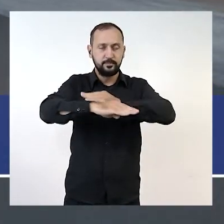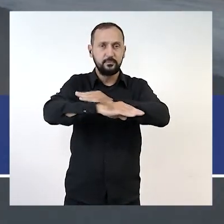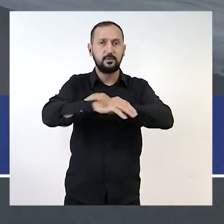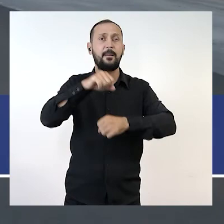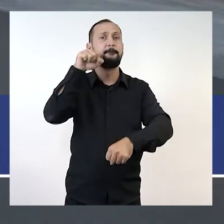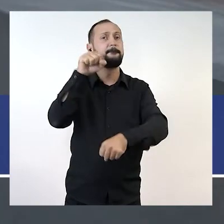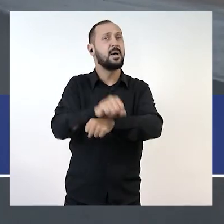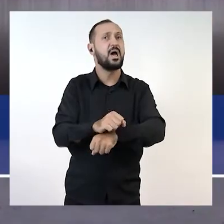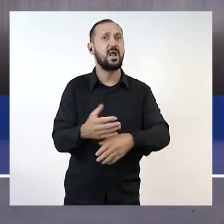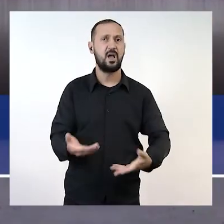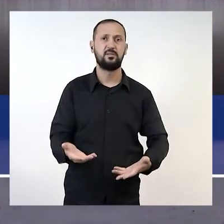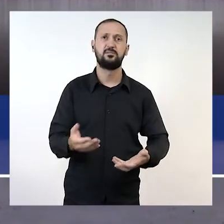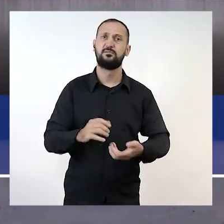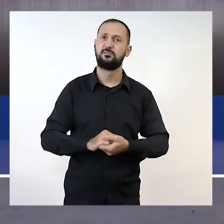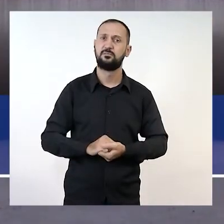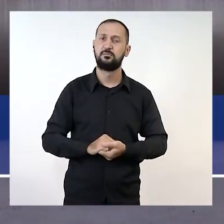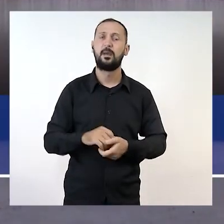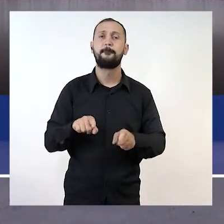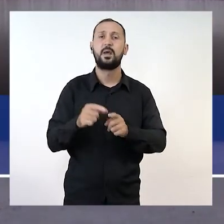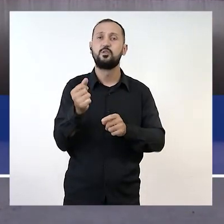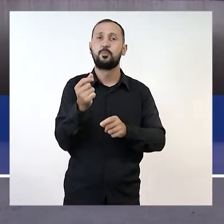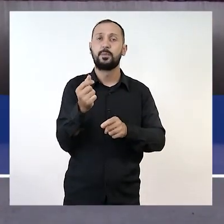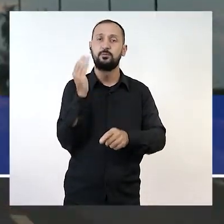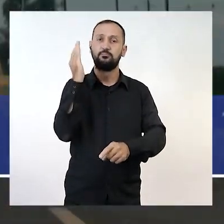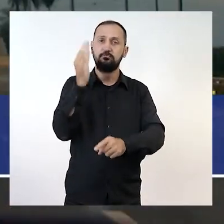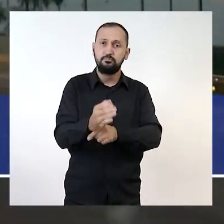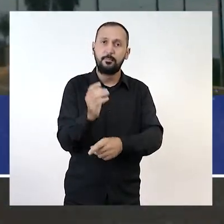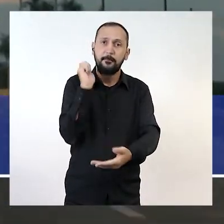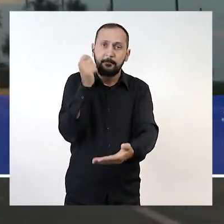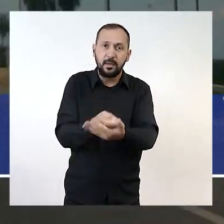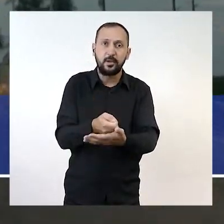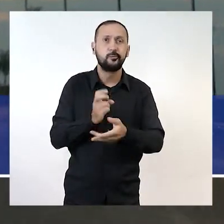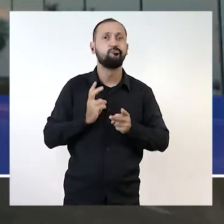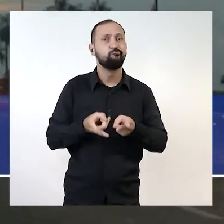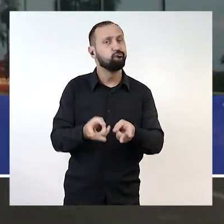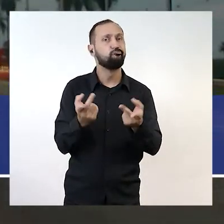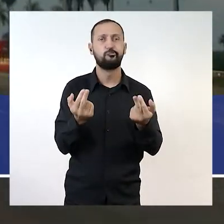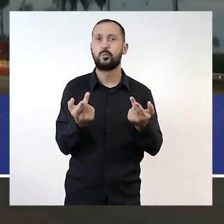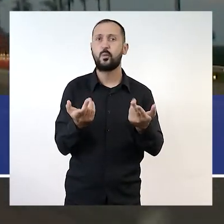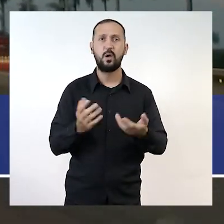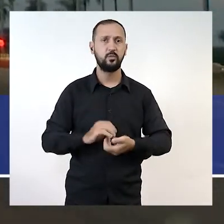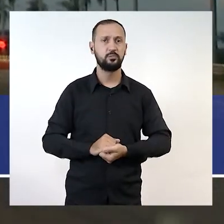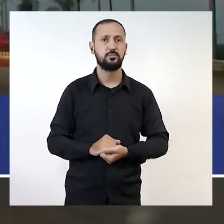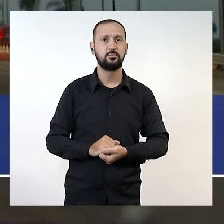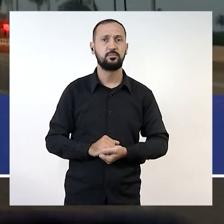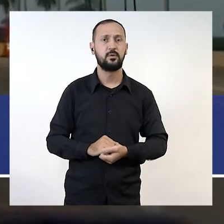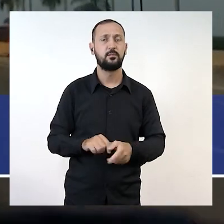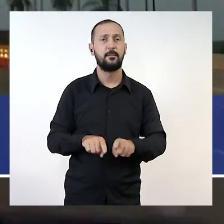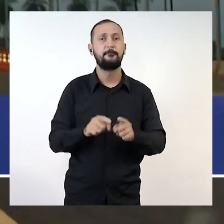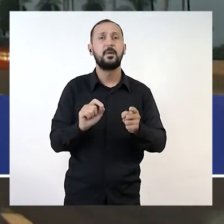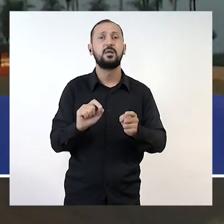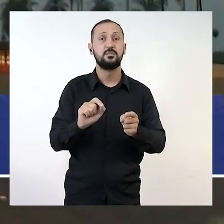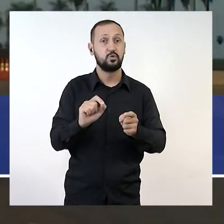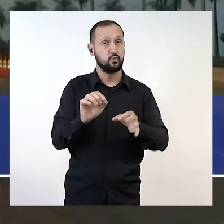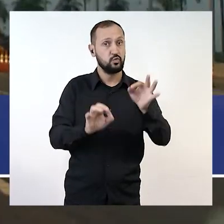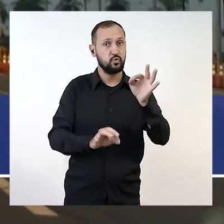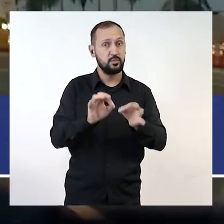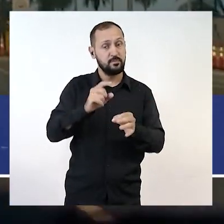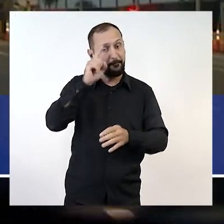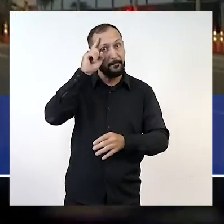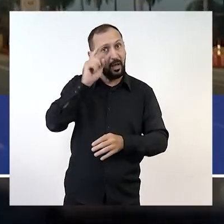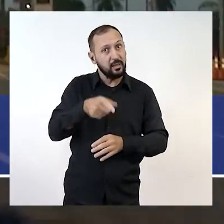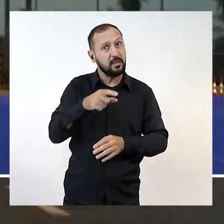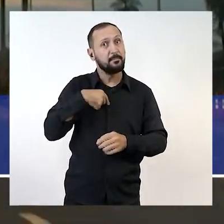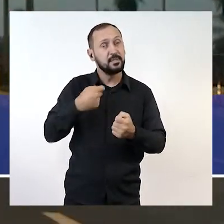corta todo o estado, está paralisada, mas os pedágios continuam sendo cobrados normalmente,